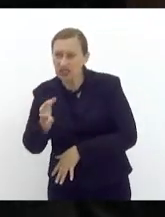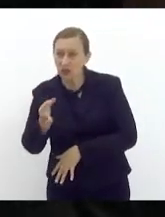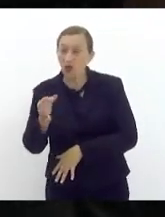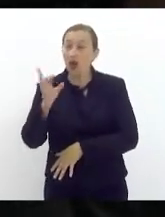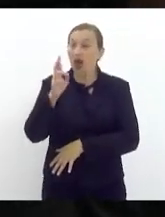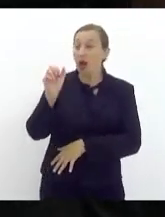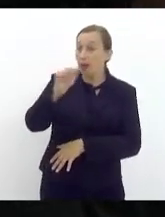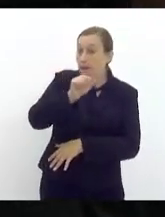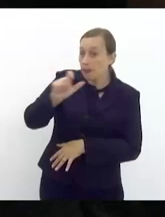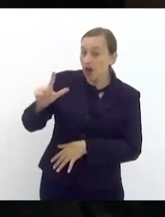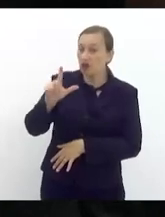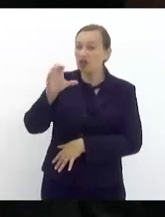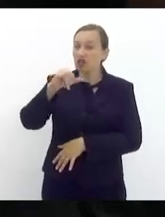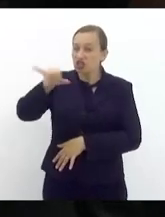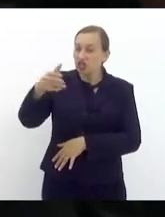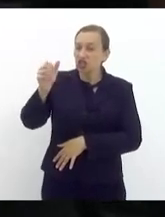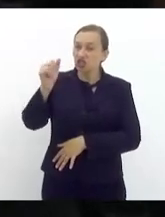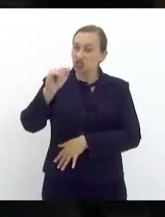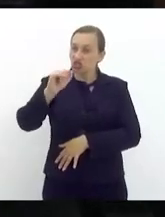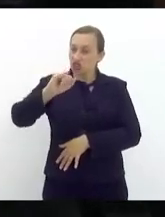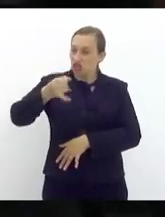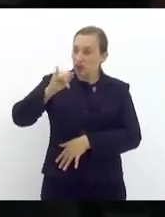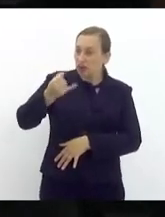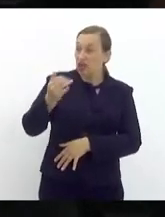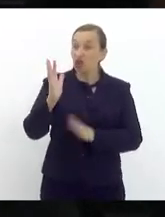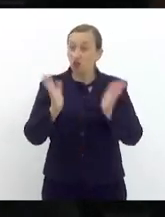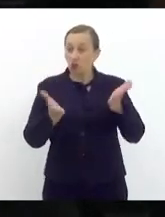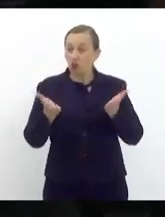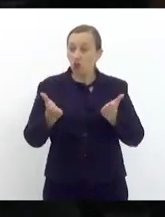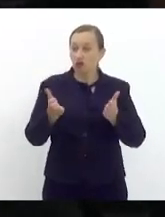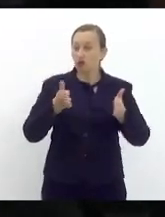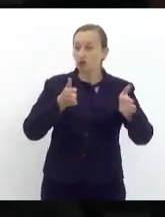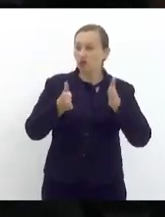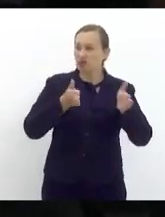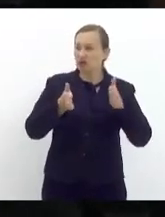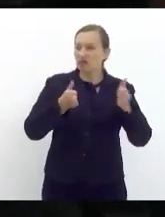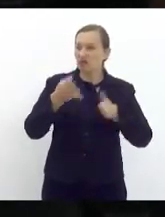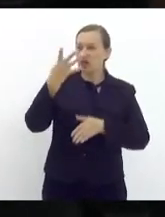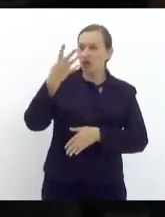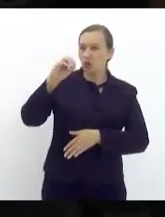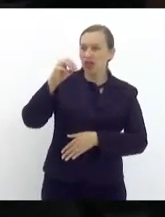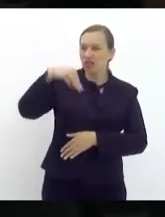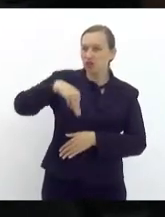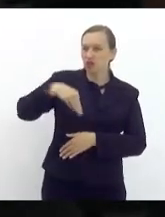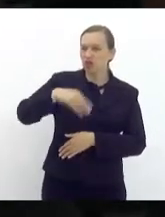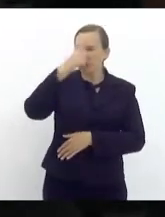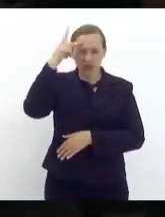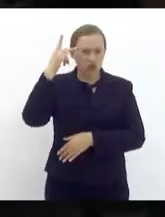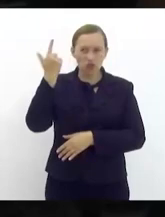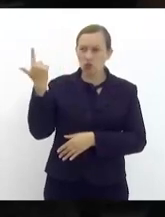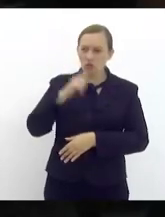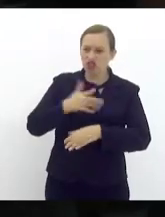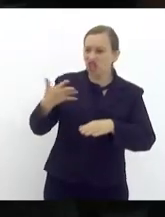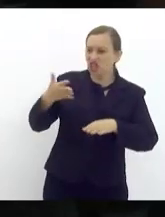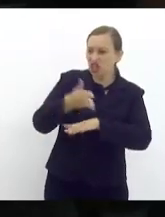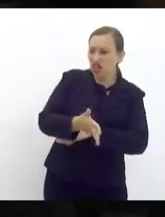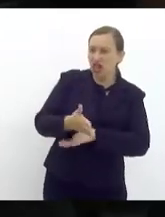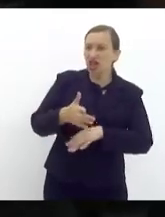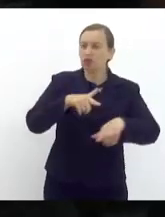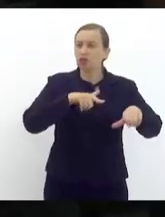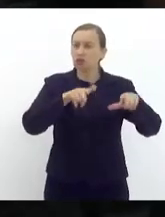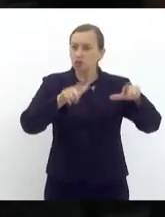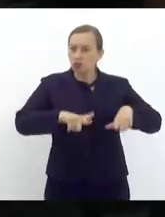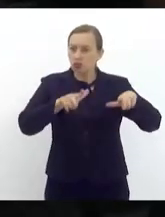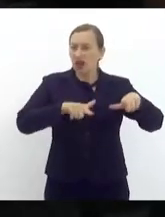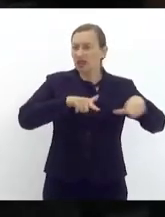Japeri hoje funcionou como parador com intervalo de 40 minutos. É o povo trabalhador que não consegue chegar no seu local de trabalho.